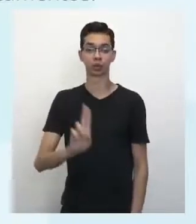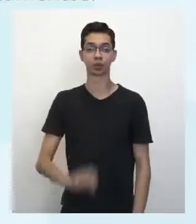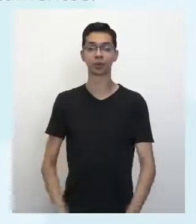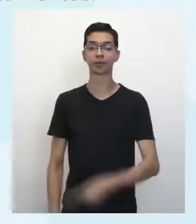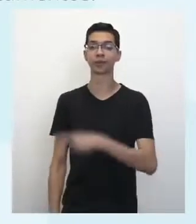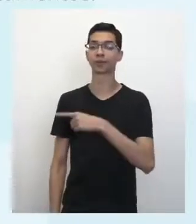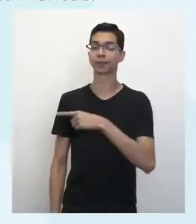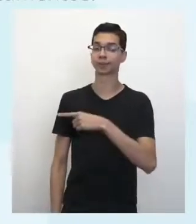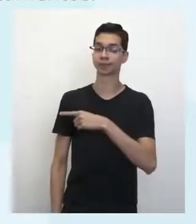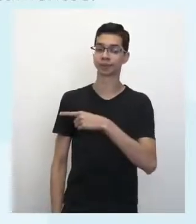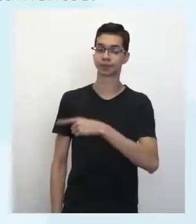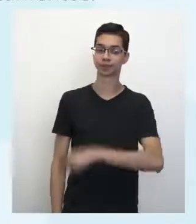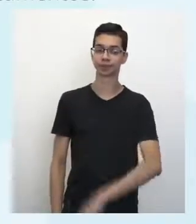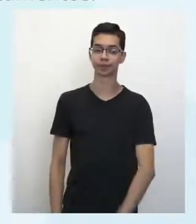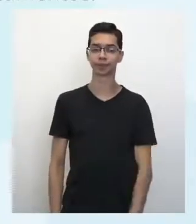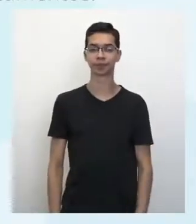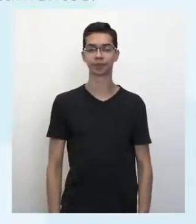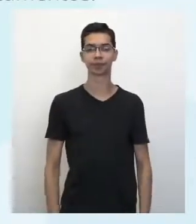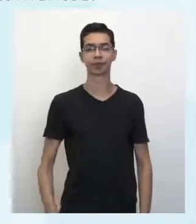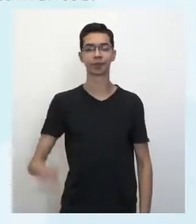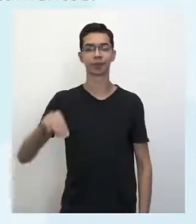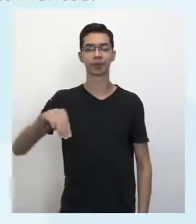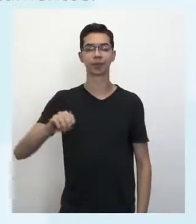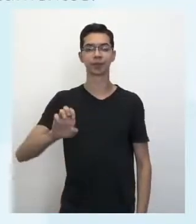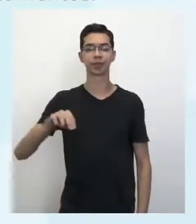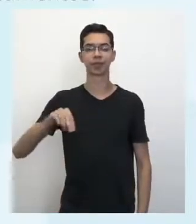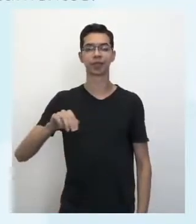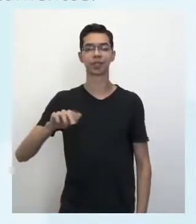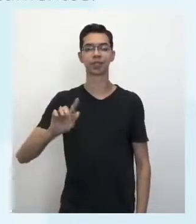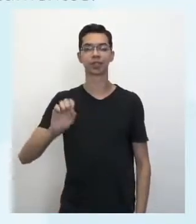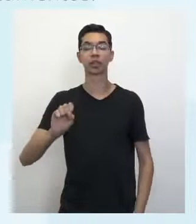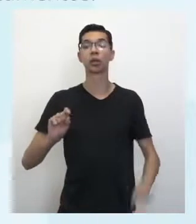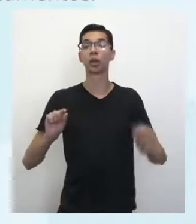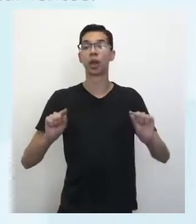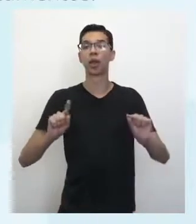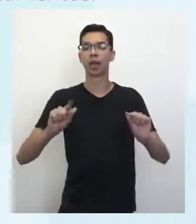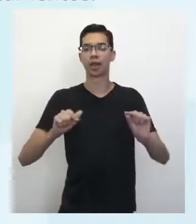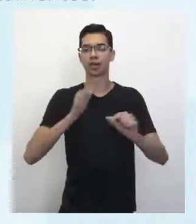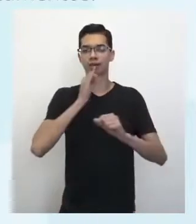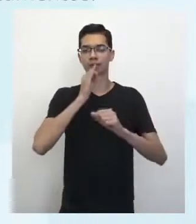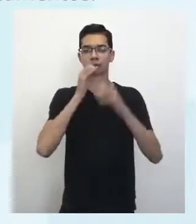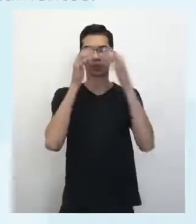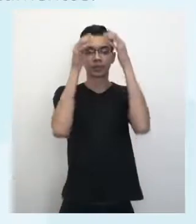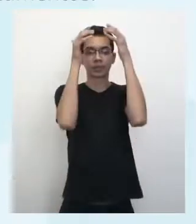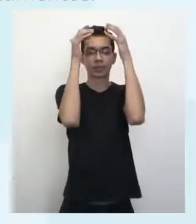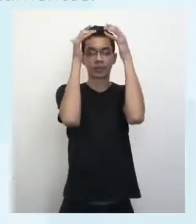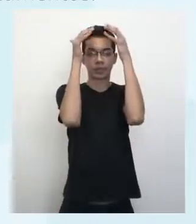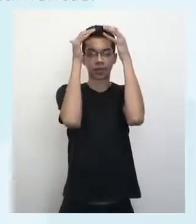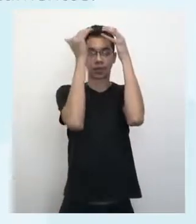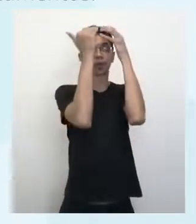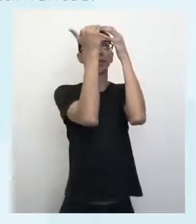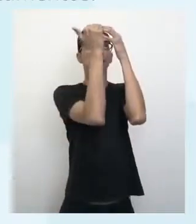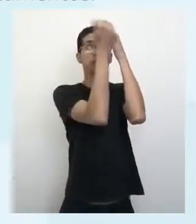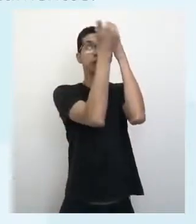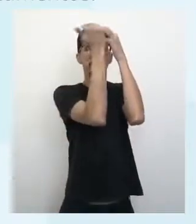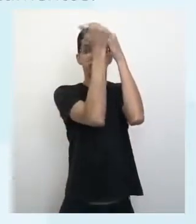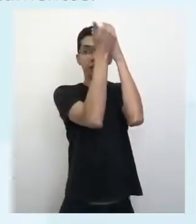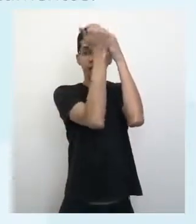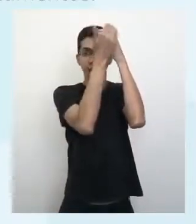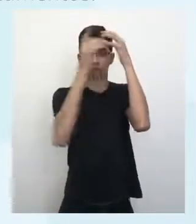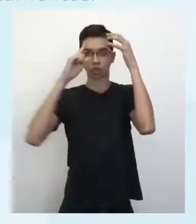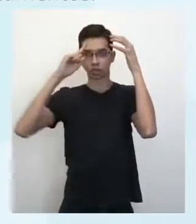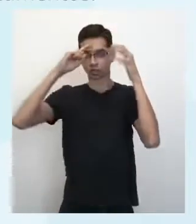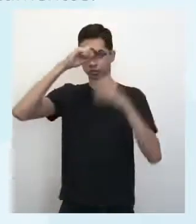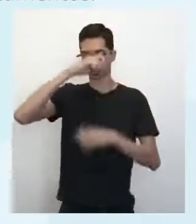cerebral. Então, a gente tem aí as camadas, né, as meninges, que ela funciona como uma barreira cerebral que dificulta a entrada de